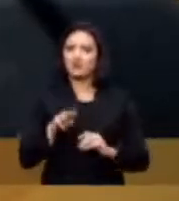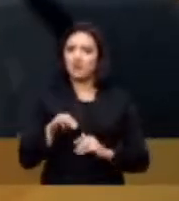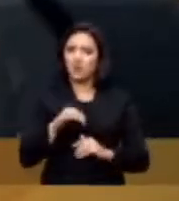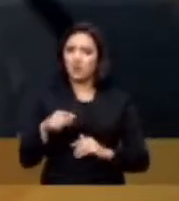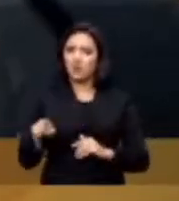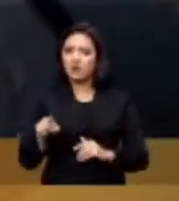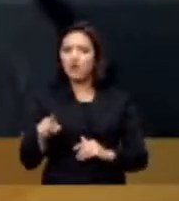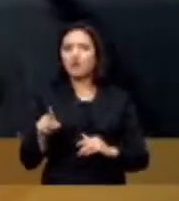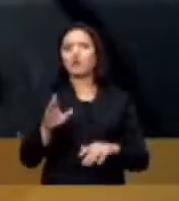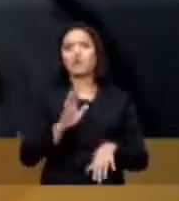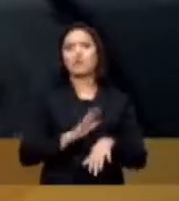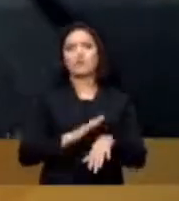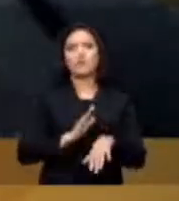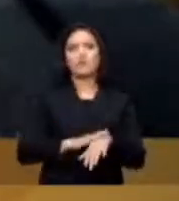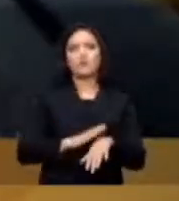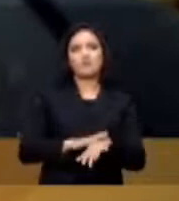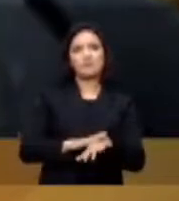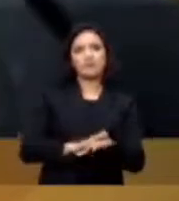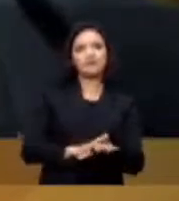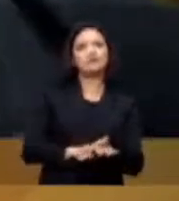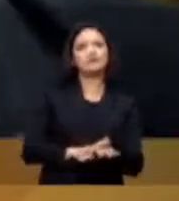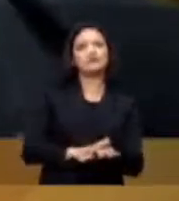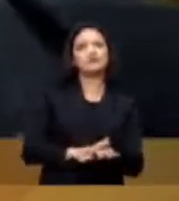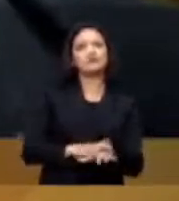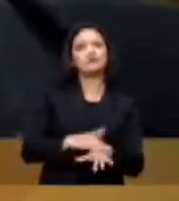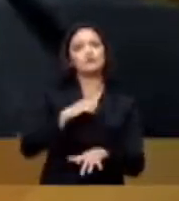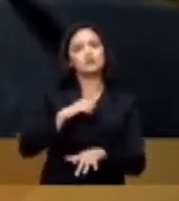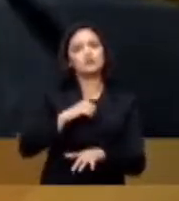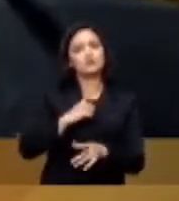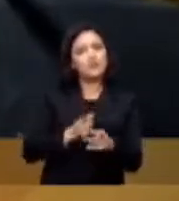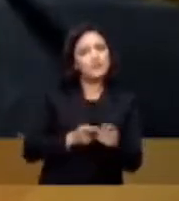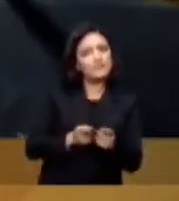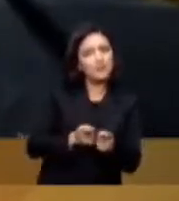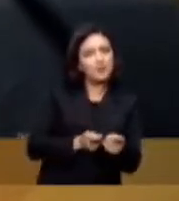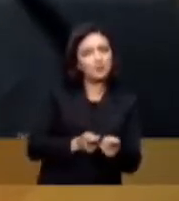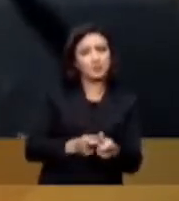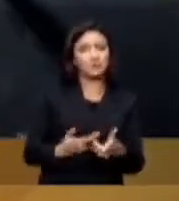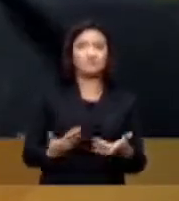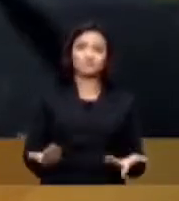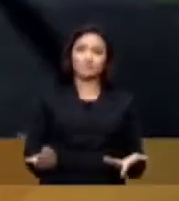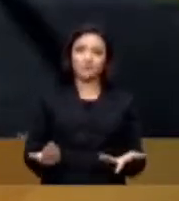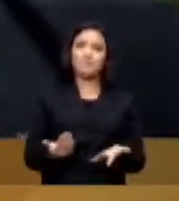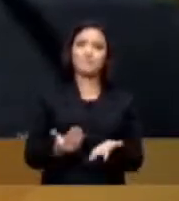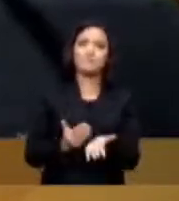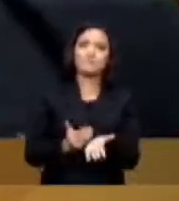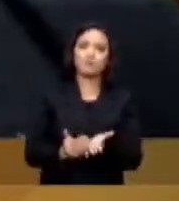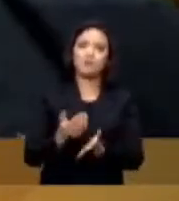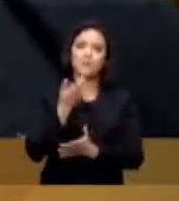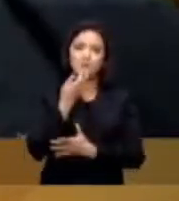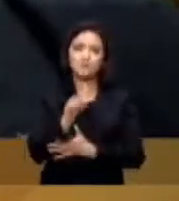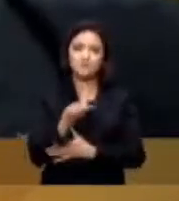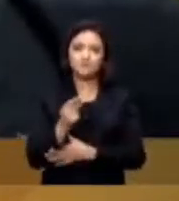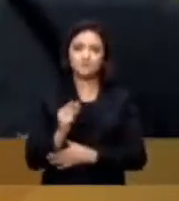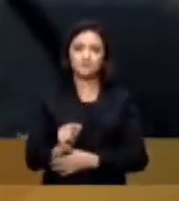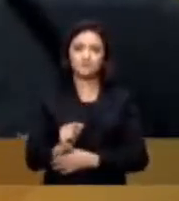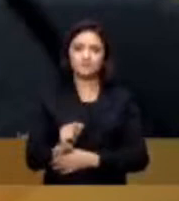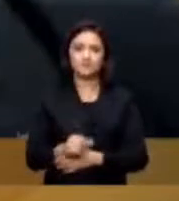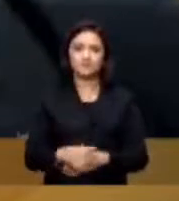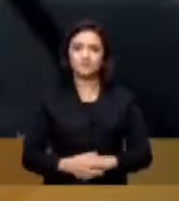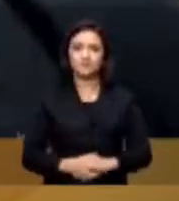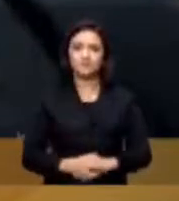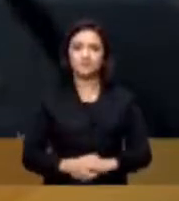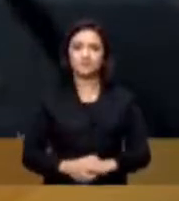da questão. O que, de largada, gostaríamos de pontuar é que